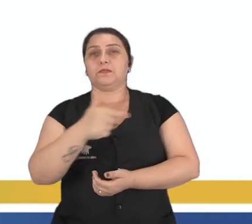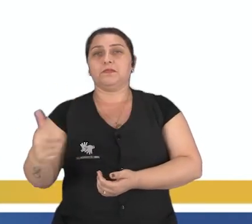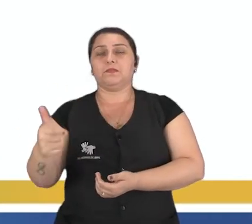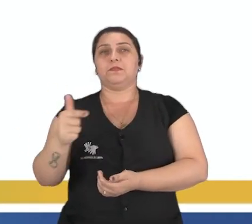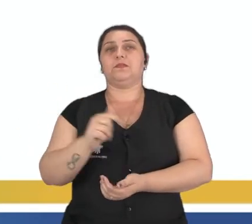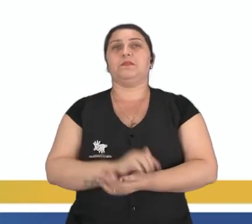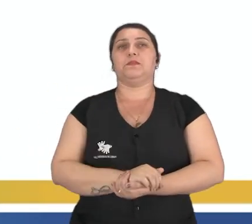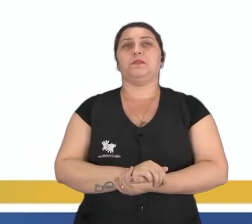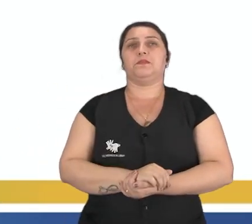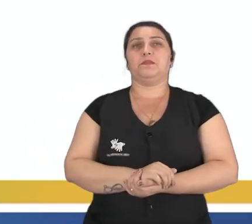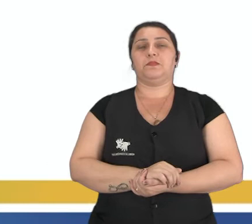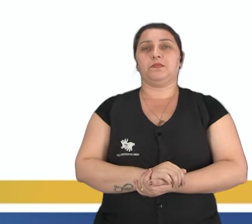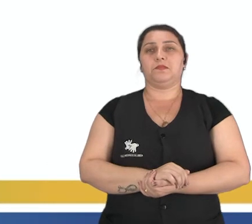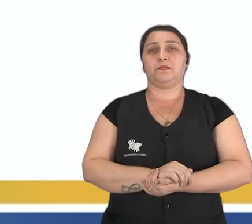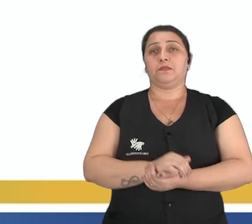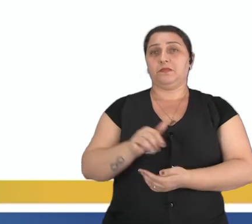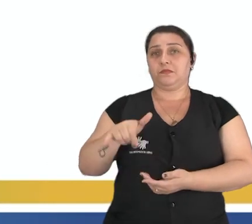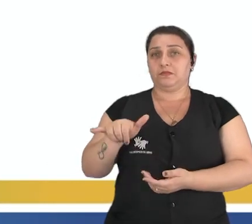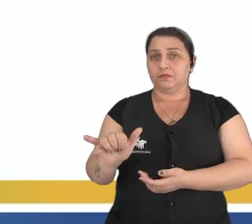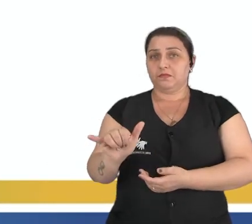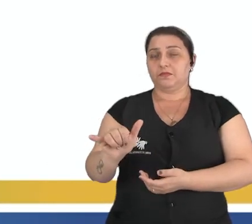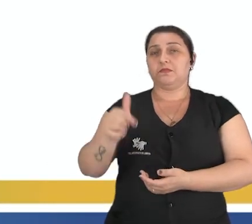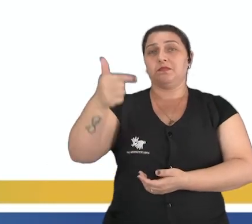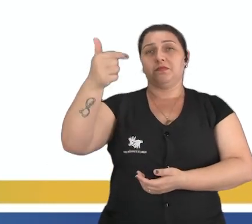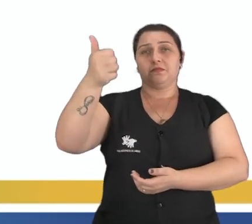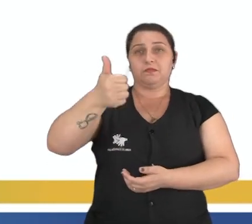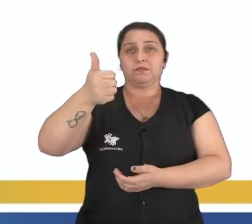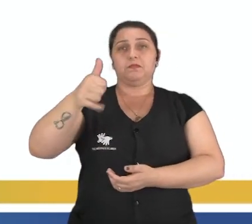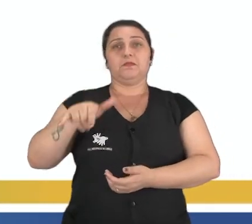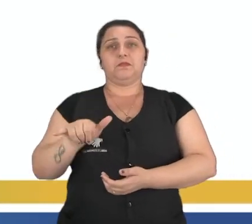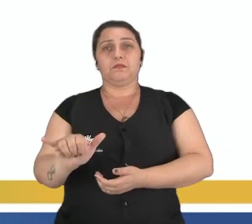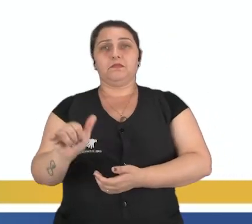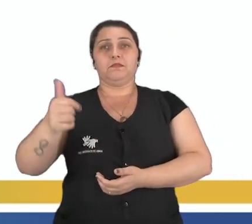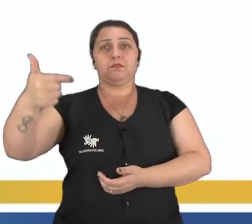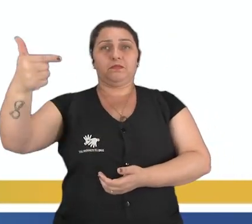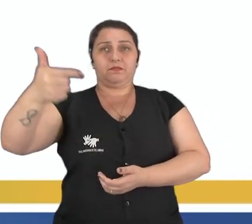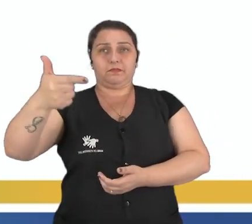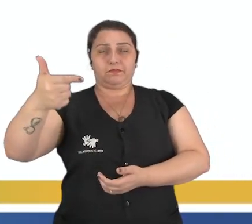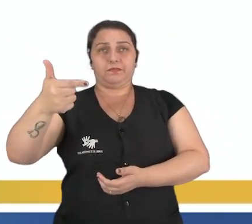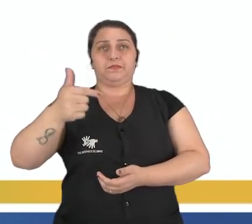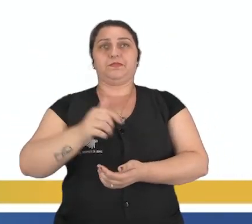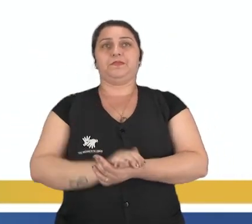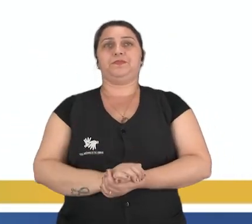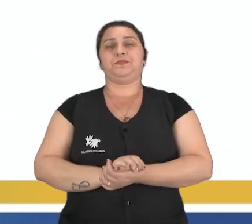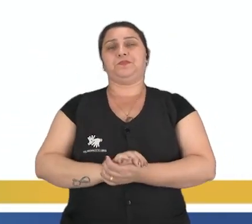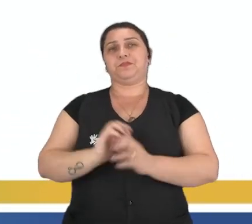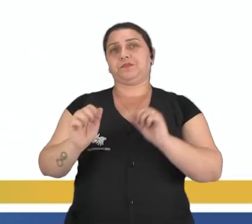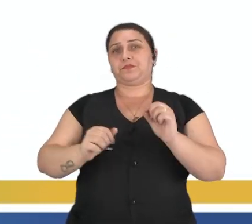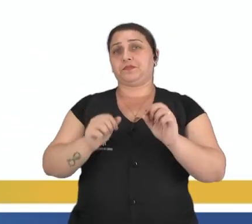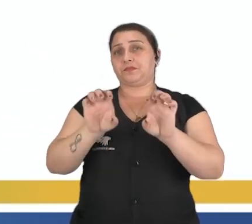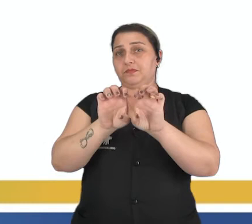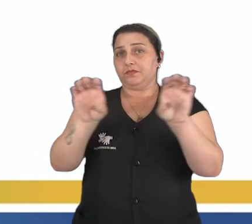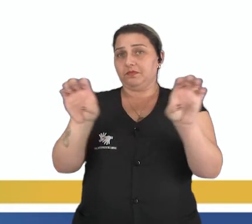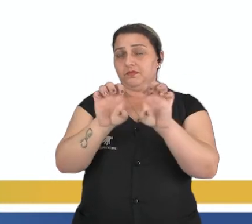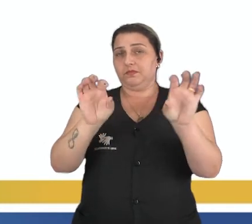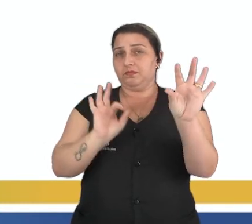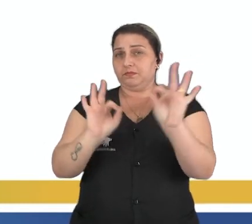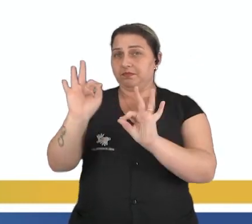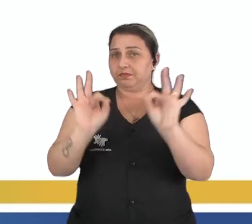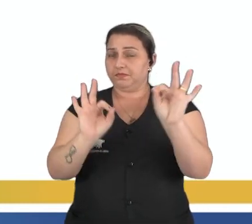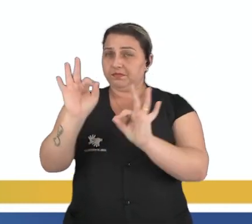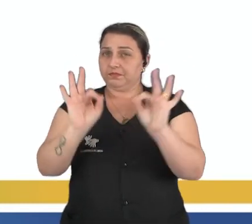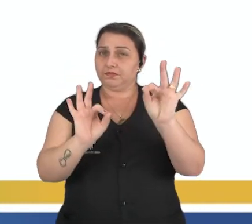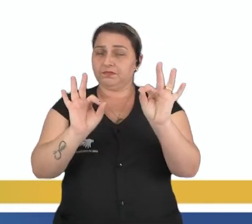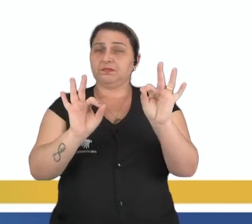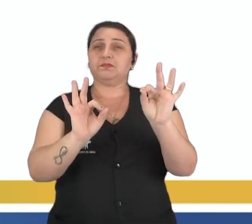y elevado a 1, nós temos só y elevado a 2. Isso quer dizer que essa equação, na hora que você arruma os